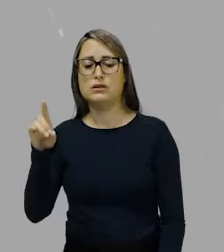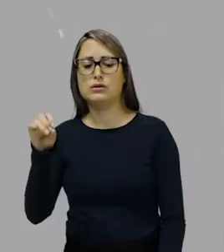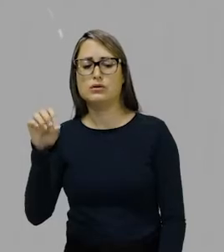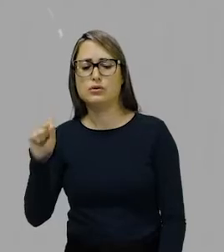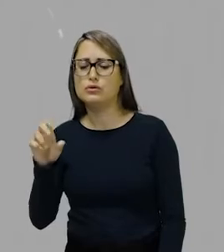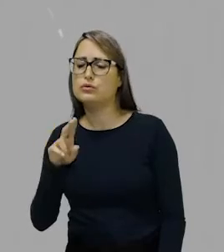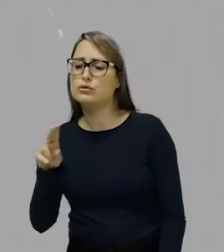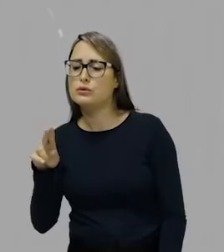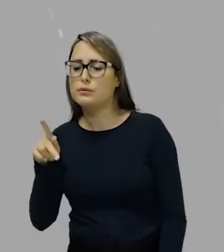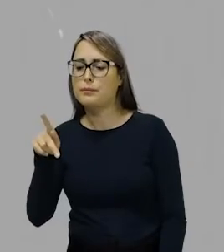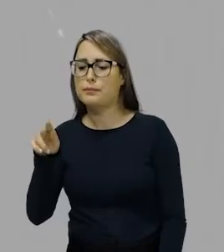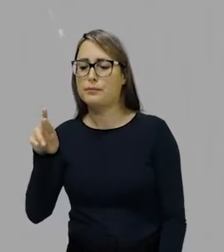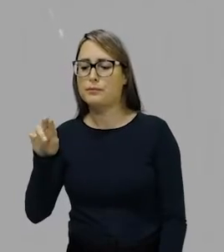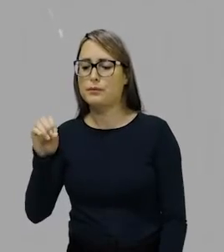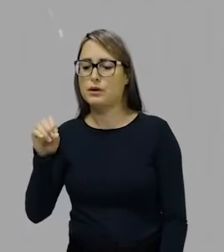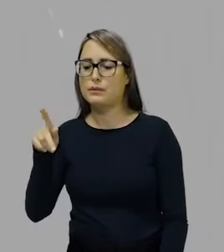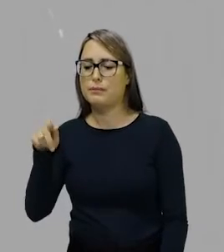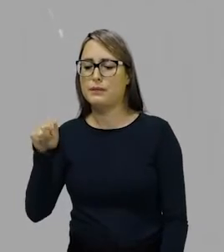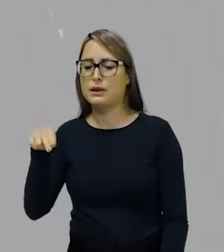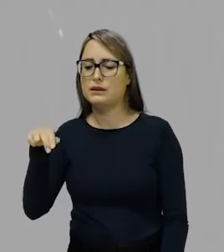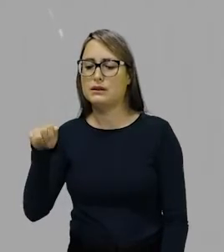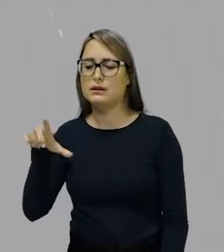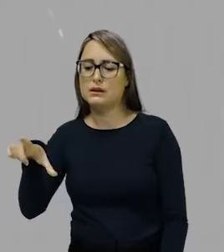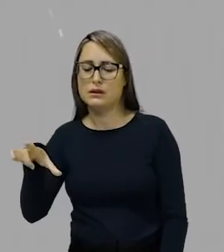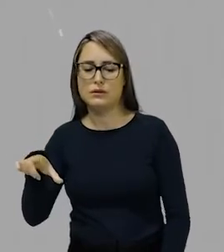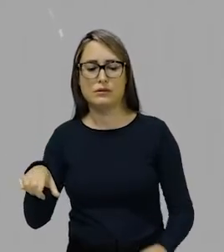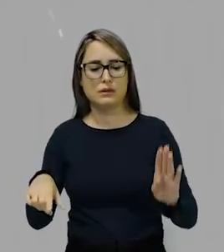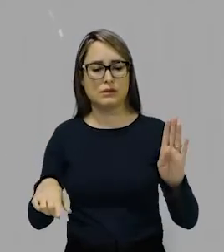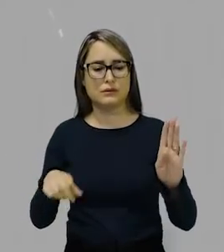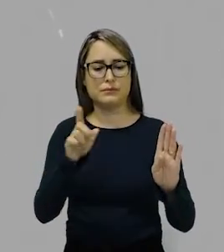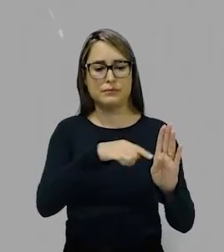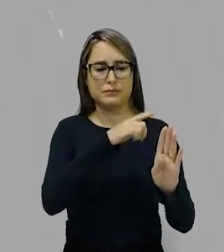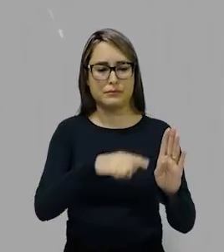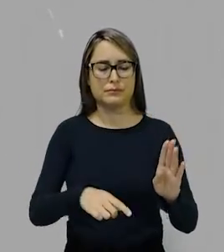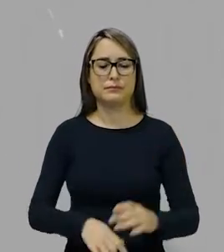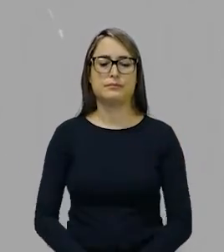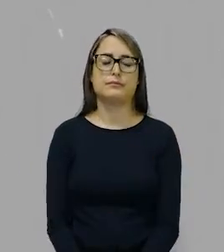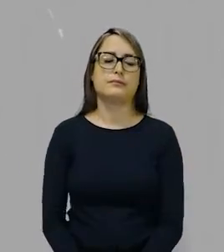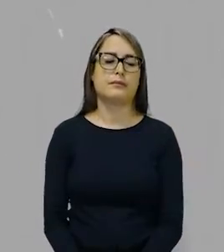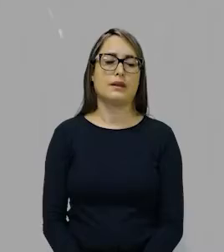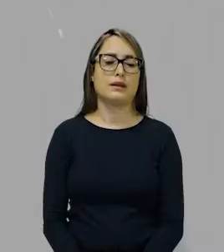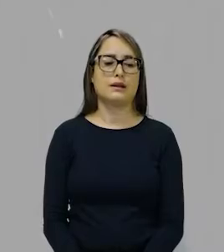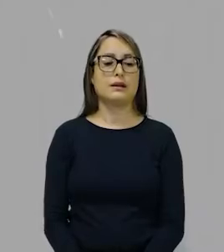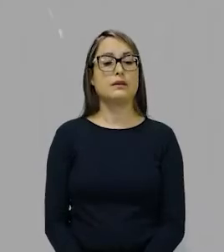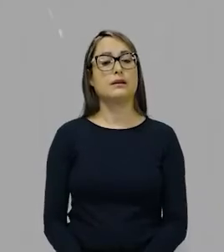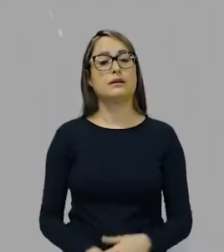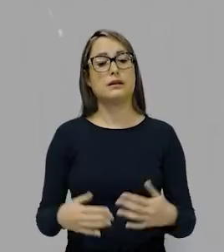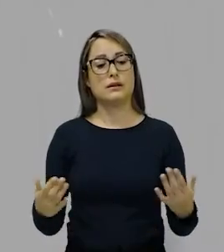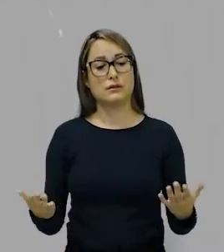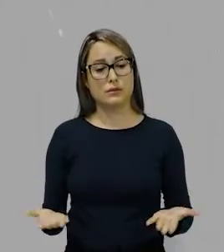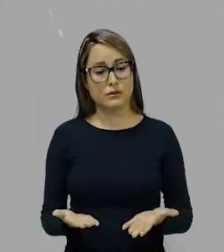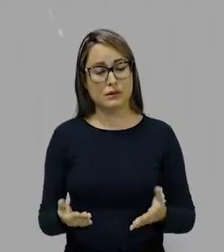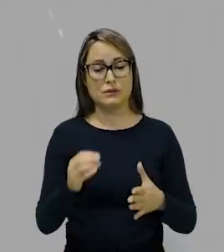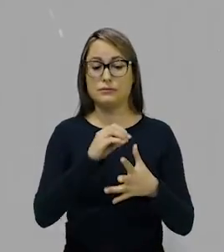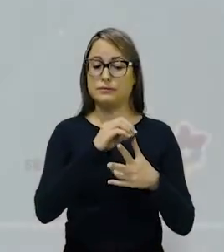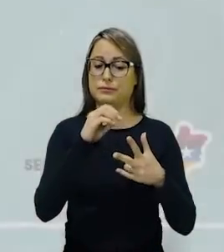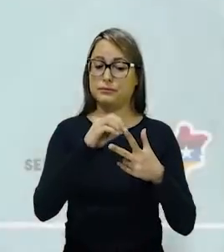Resposta correta, show de bola, letra B. Vamos para mais uma questão. Questão agora do